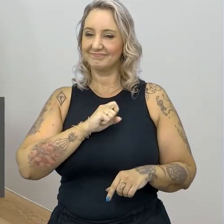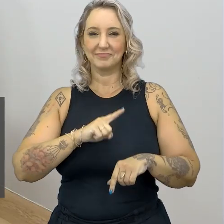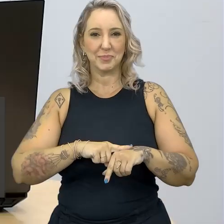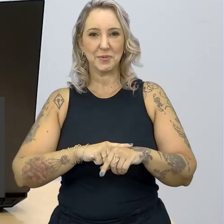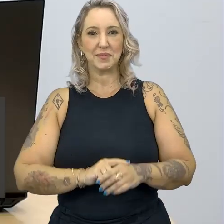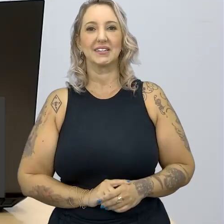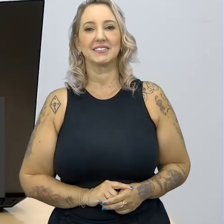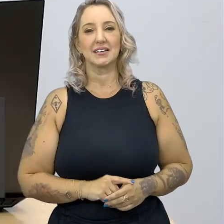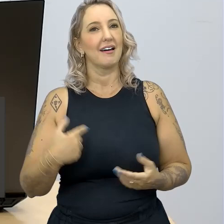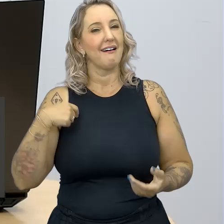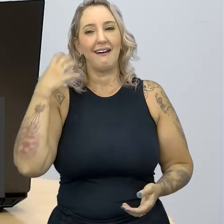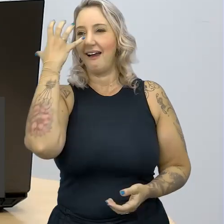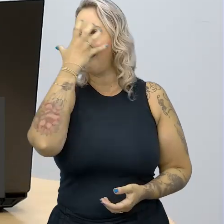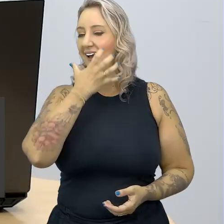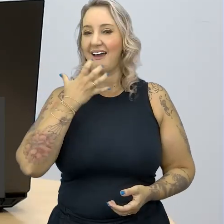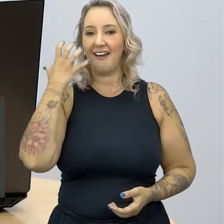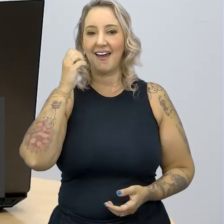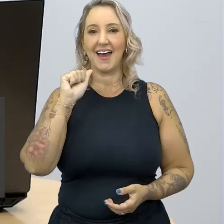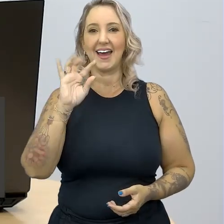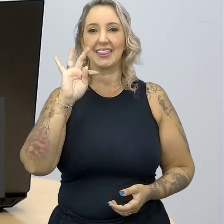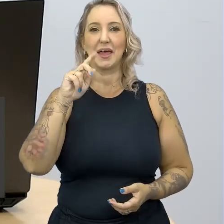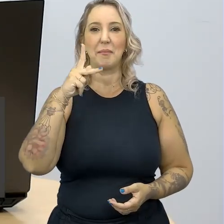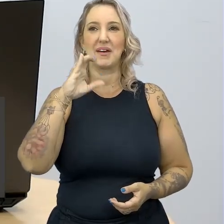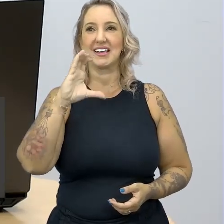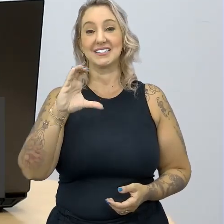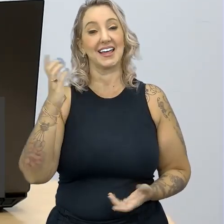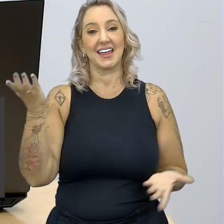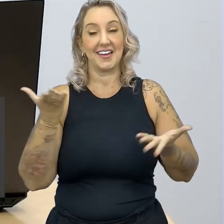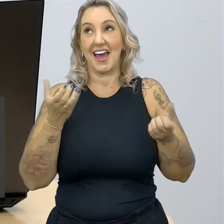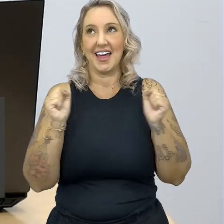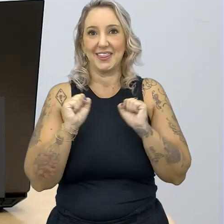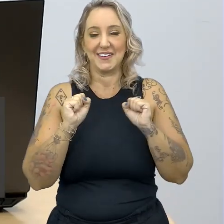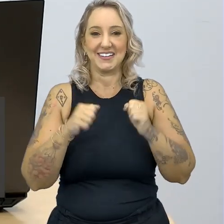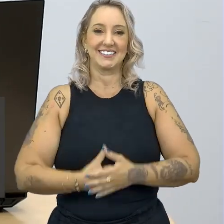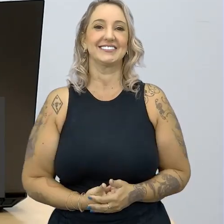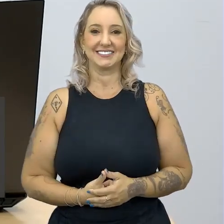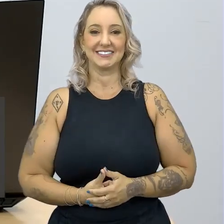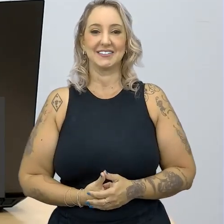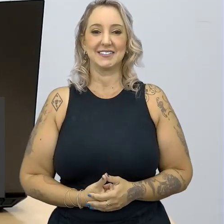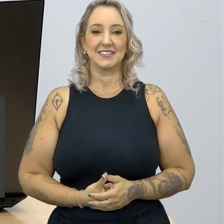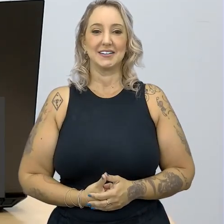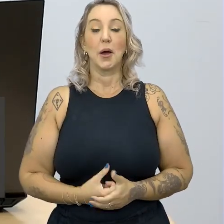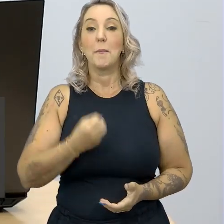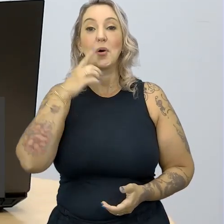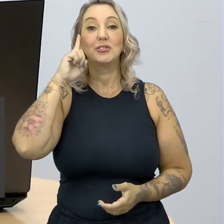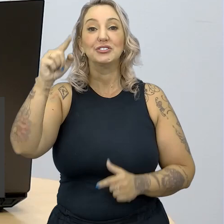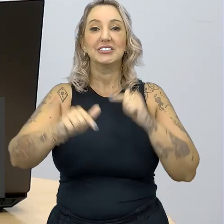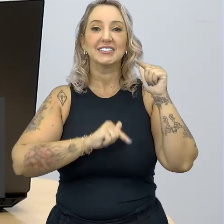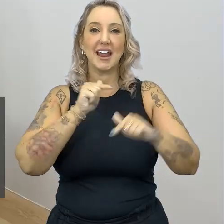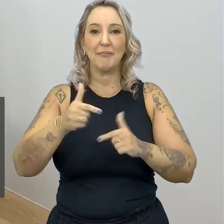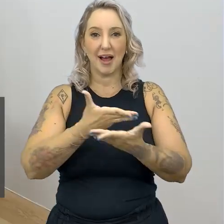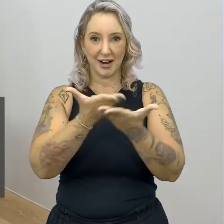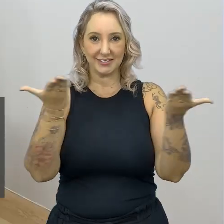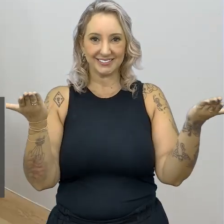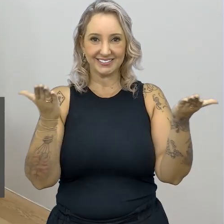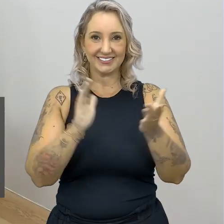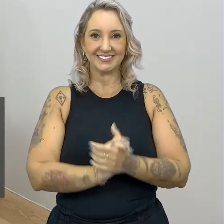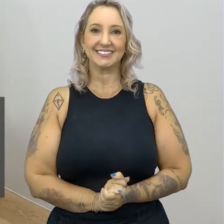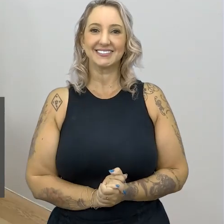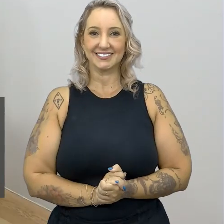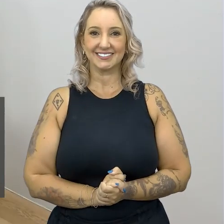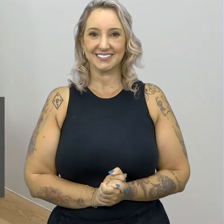momento. Eu sou apaixonado por fazer a TPC, então eu tô aqui adorando. Mas é isso, pessoal. Um bom dia de trabalho para vocês.